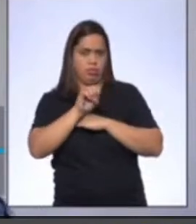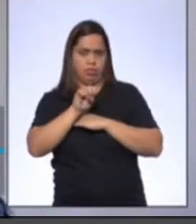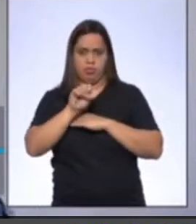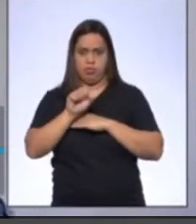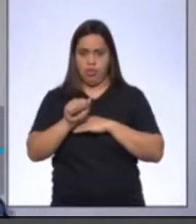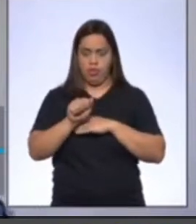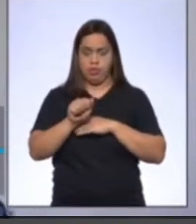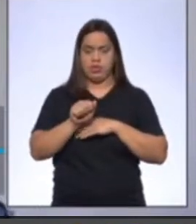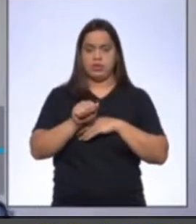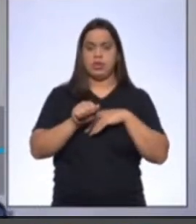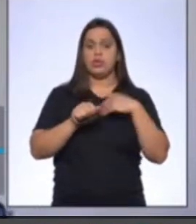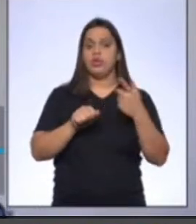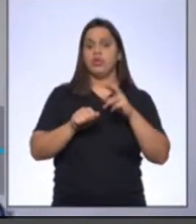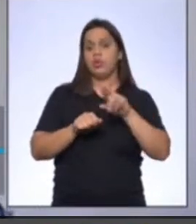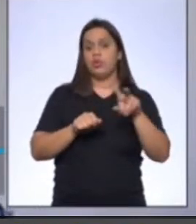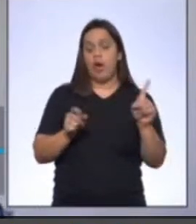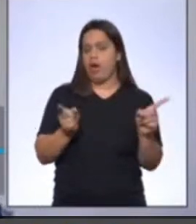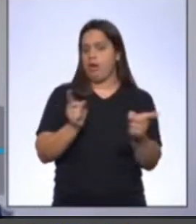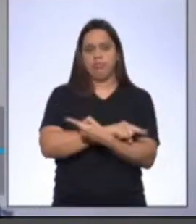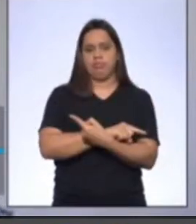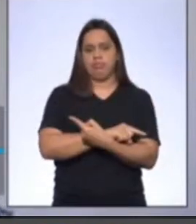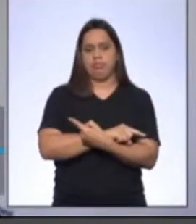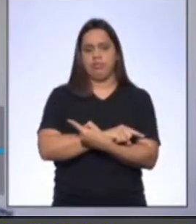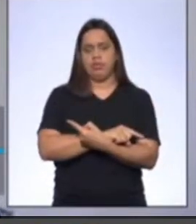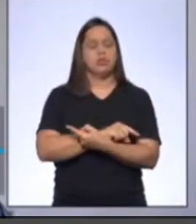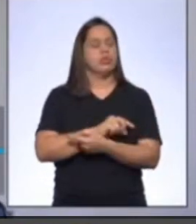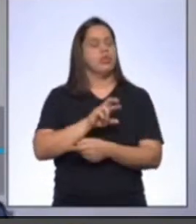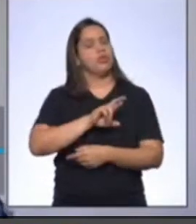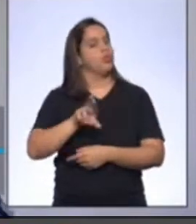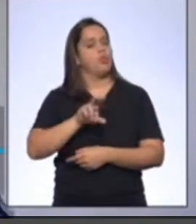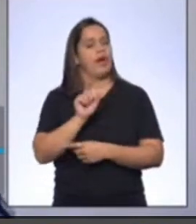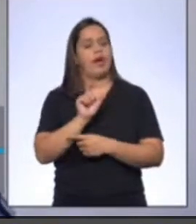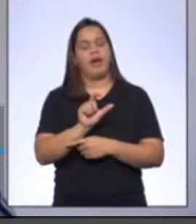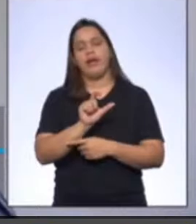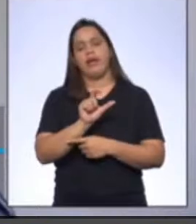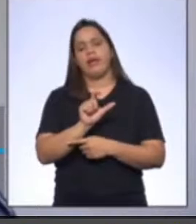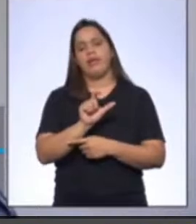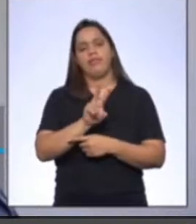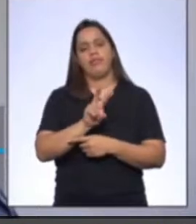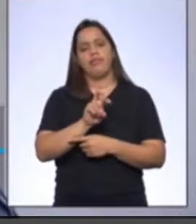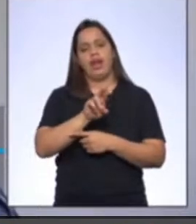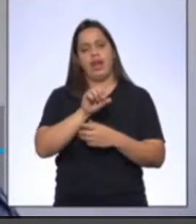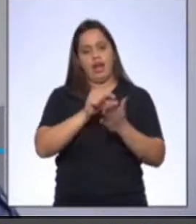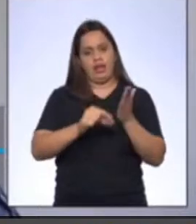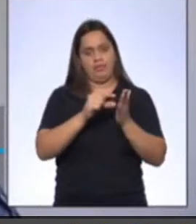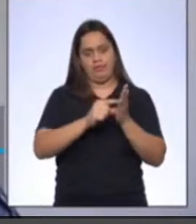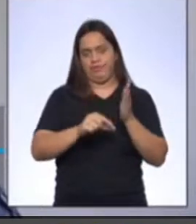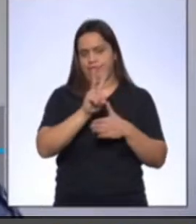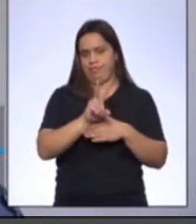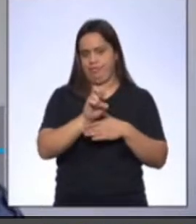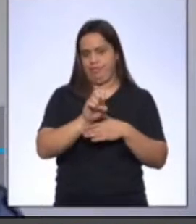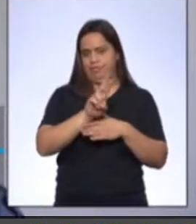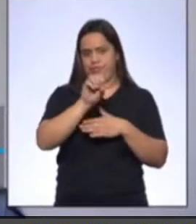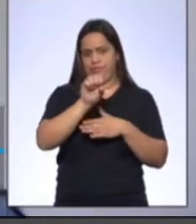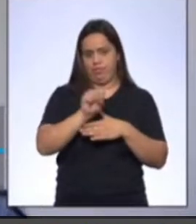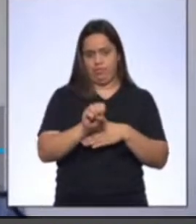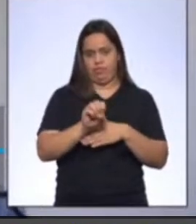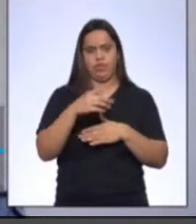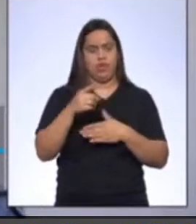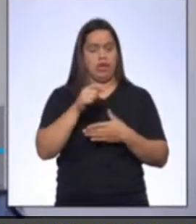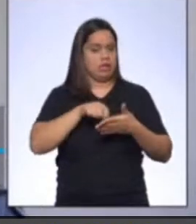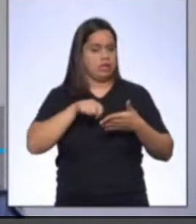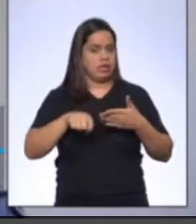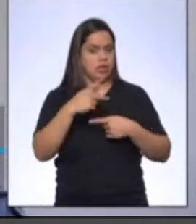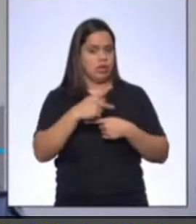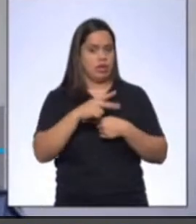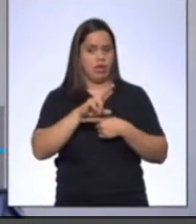Quando não é, em verso. Olha que fácil. Em verso são as poesias. Quando é escrito em prosa, como vocês gostam de